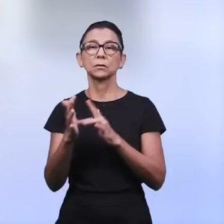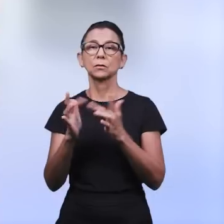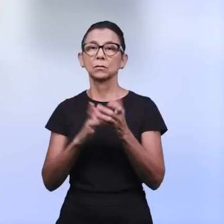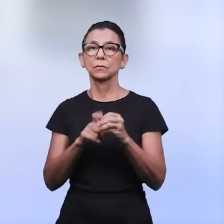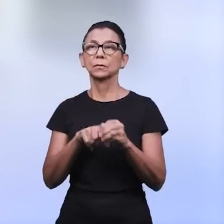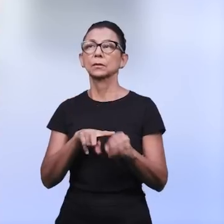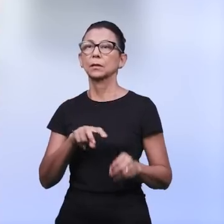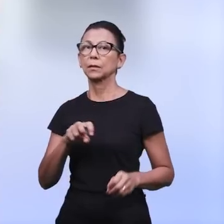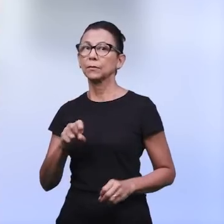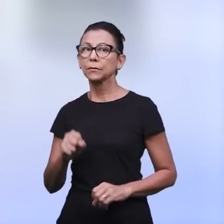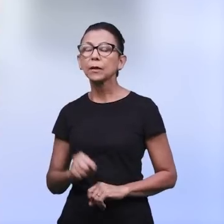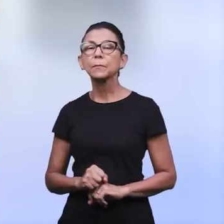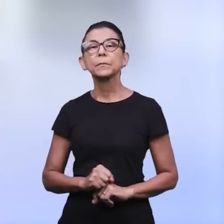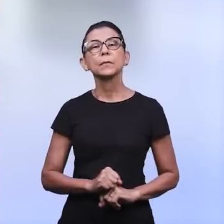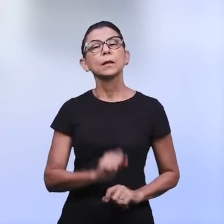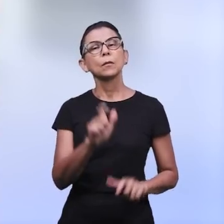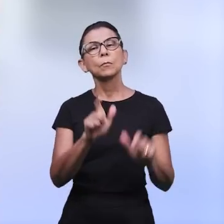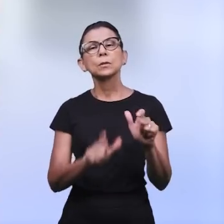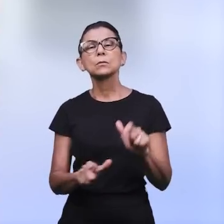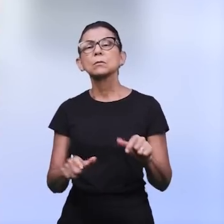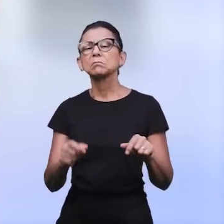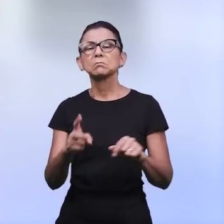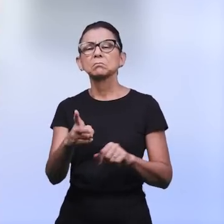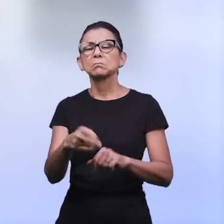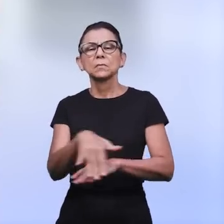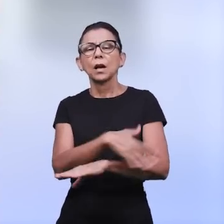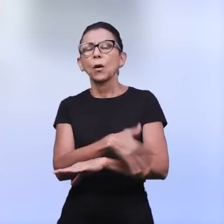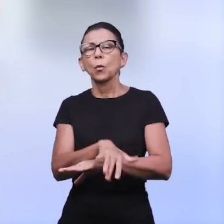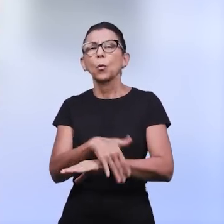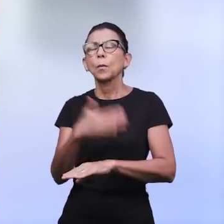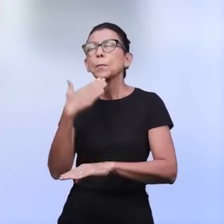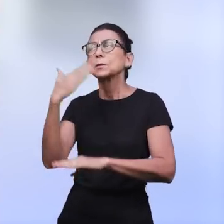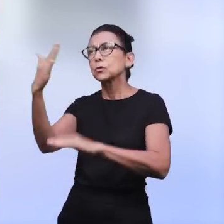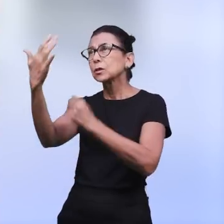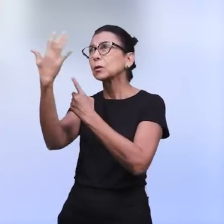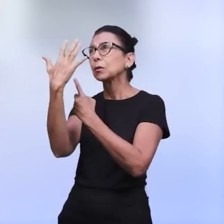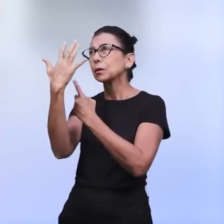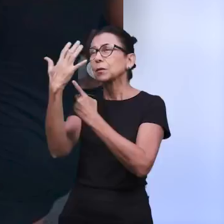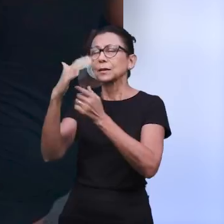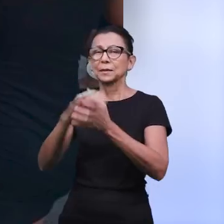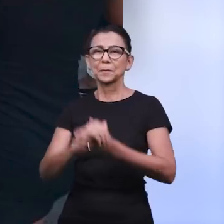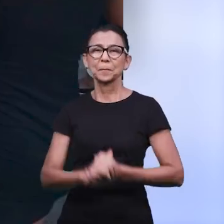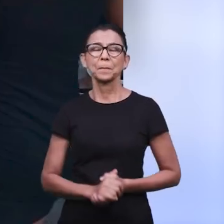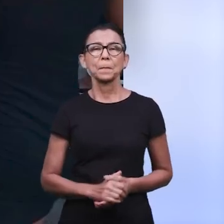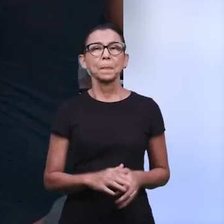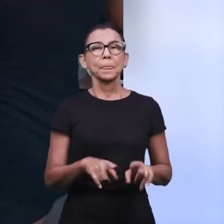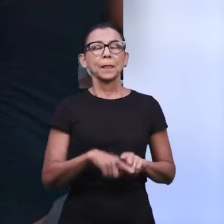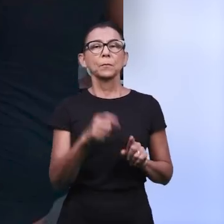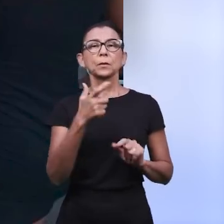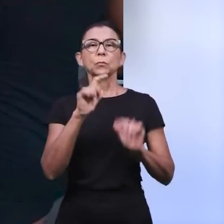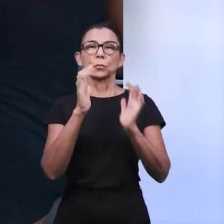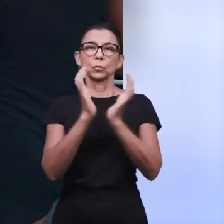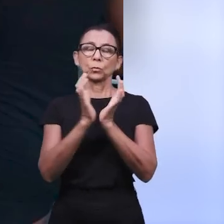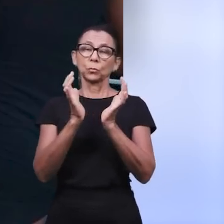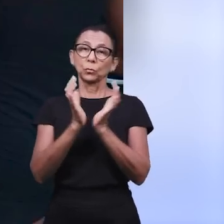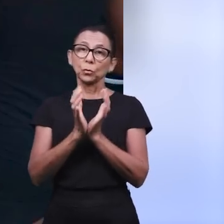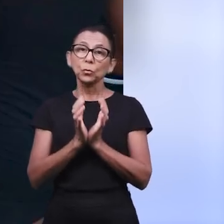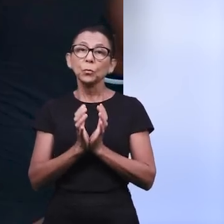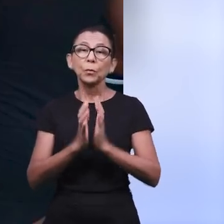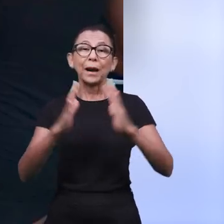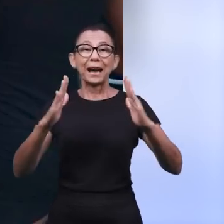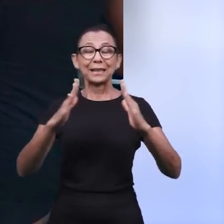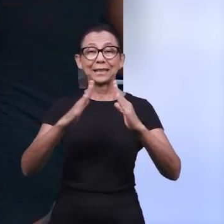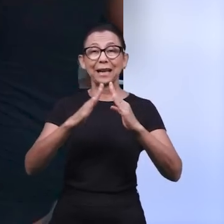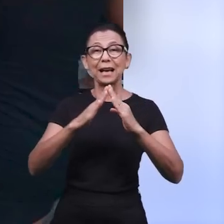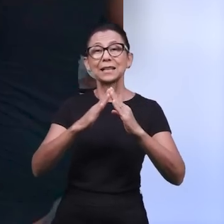Alguns moradores receberam oração ali mesmo na rua. Outros abriram suas casas para os nossos irmãos. Uma tarde inteira dedicada